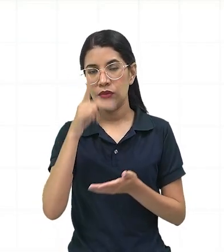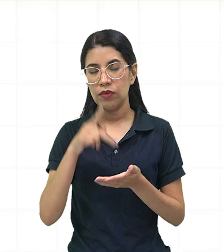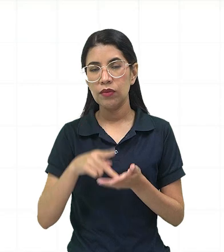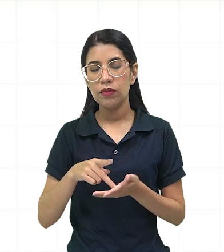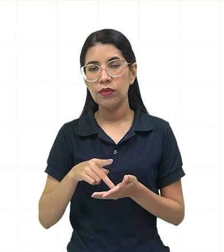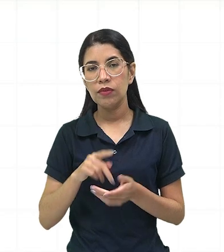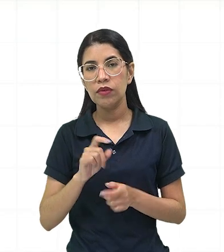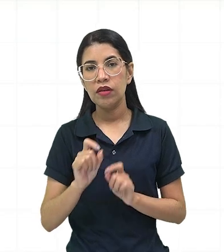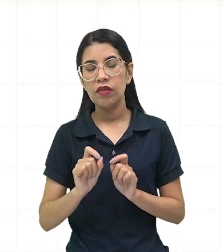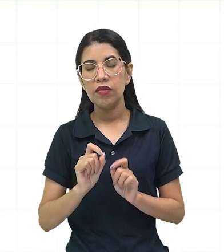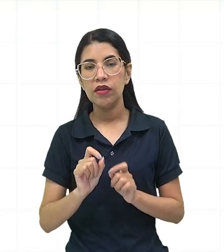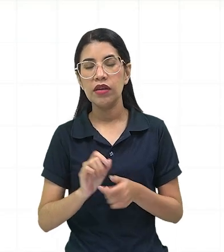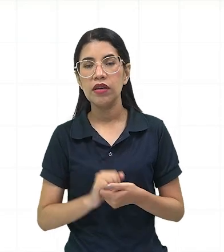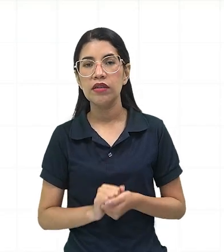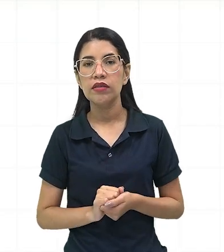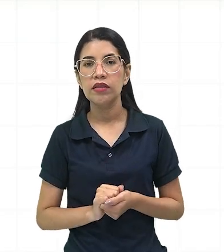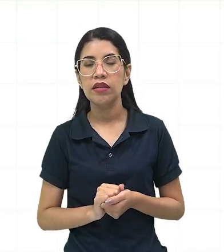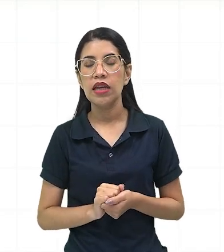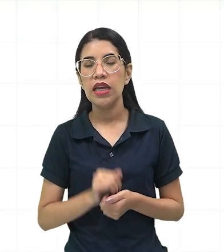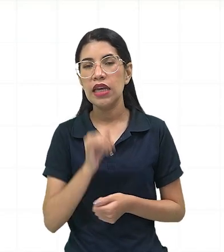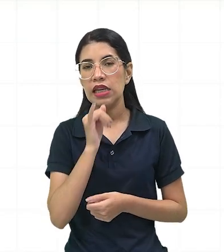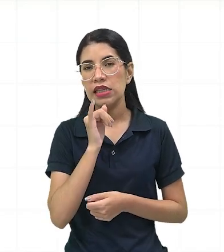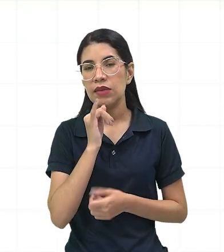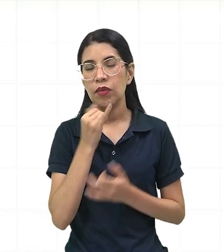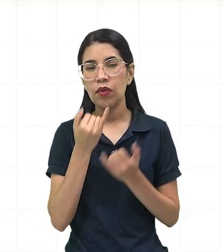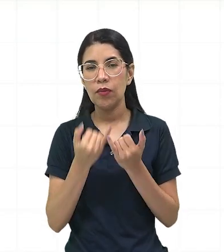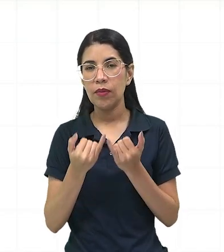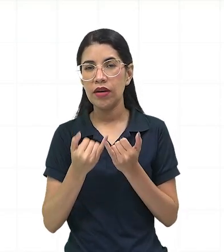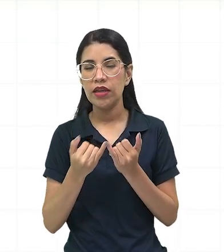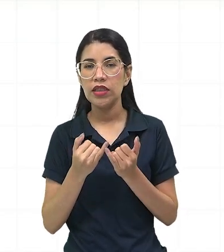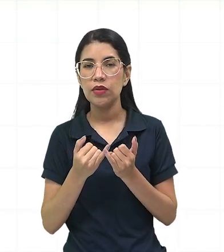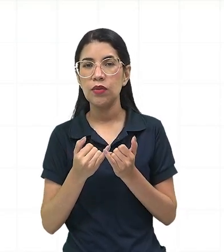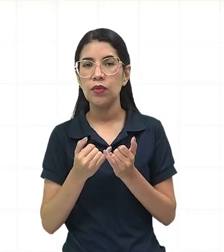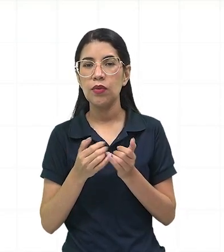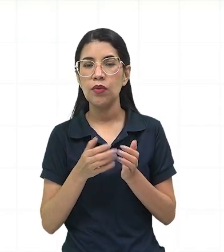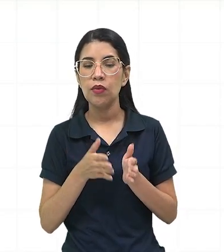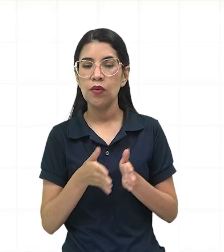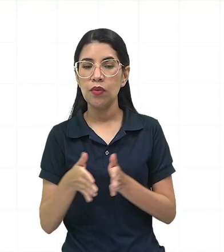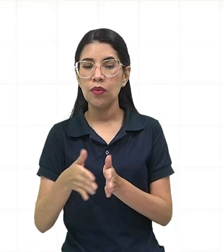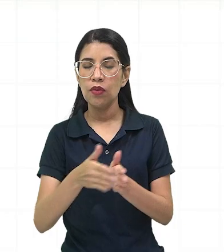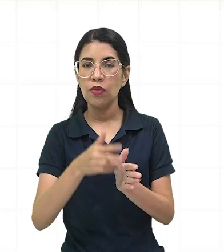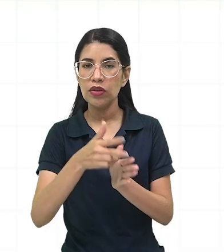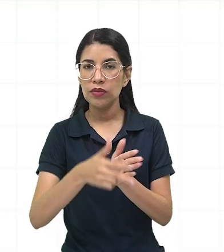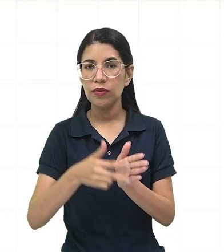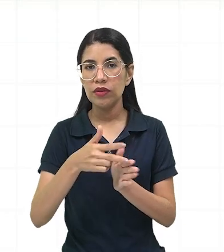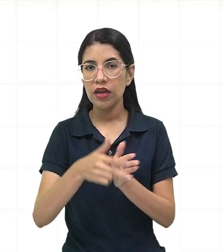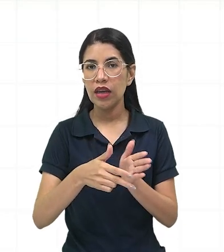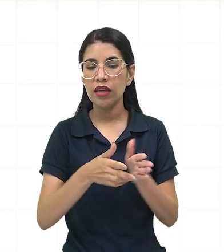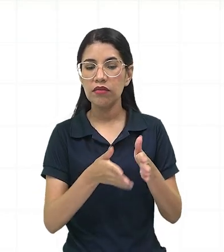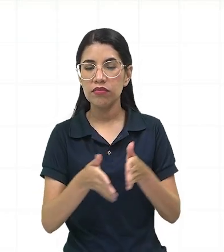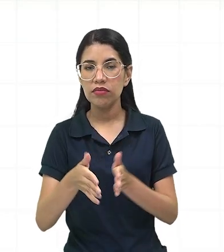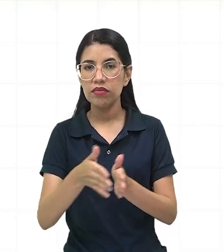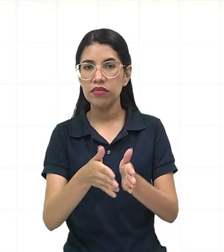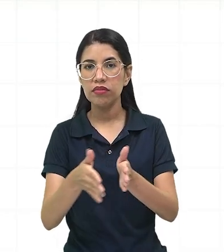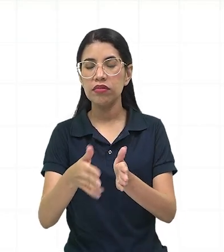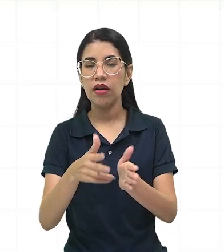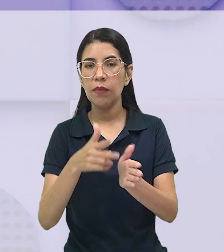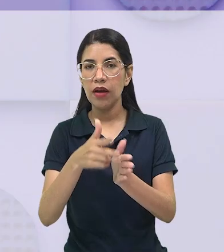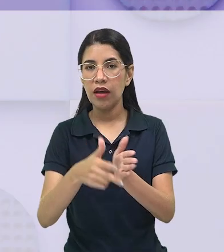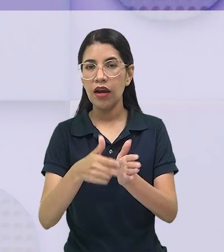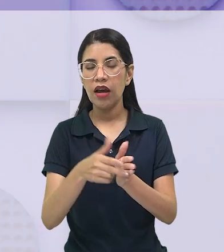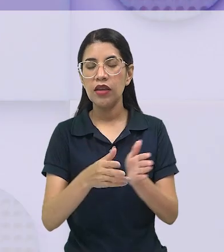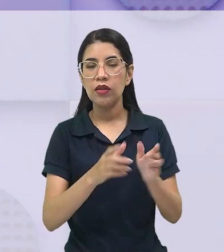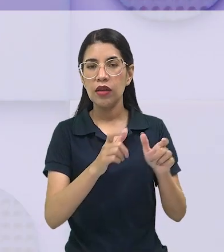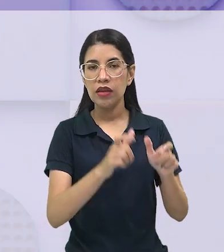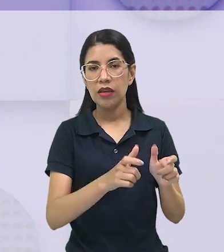sempre pensando nos trilhos de um trem, que para poder se locomover, para poder sair de um ponto